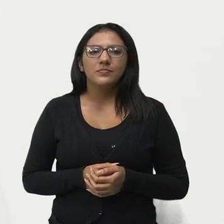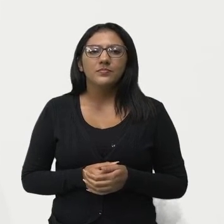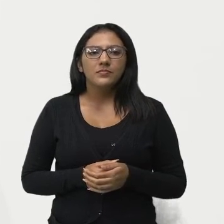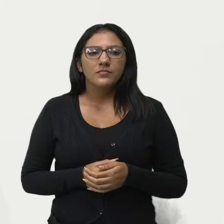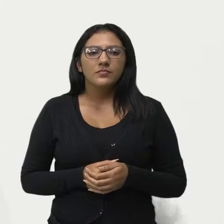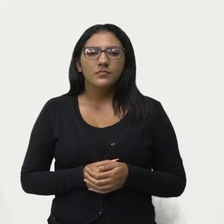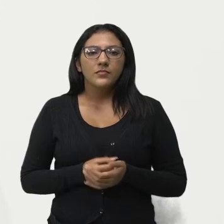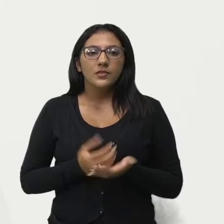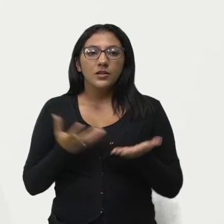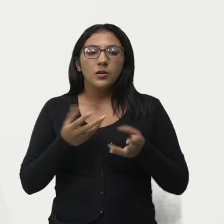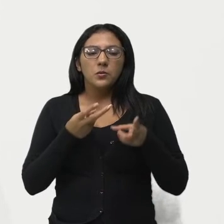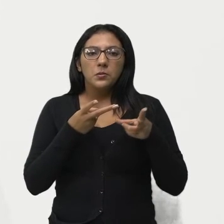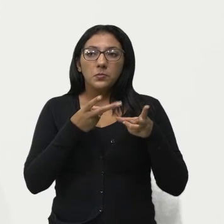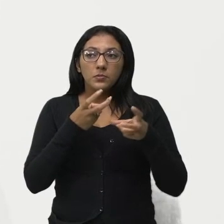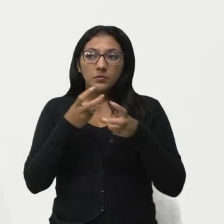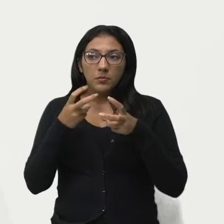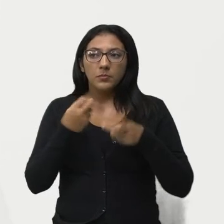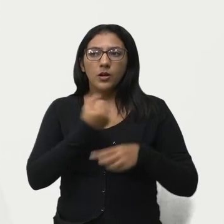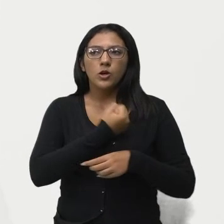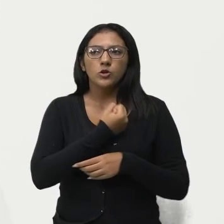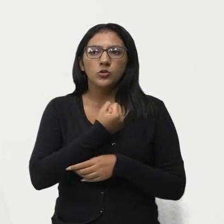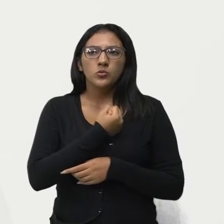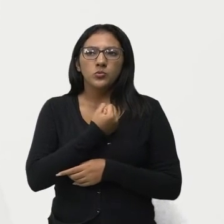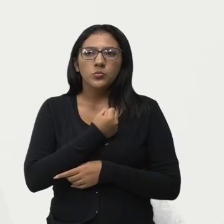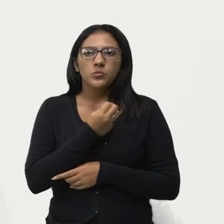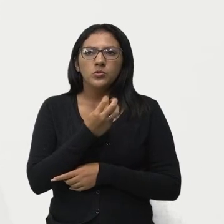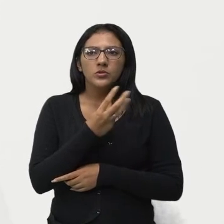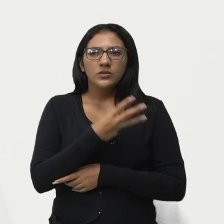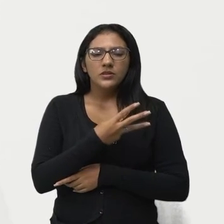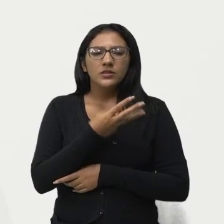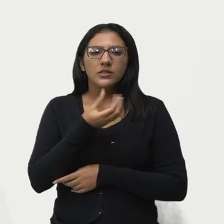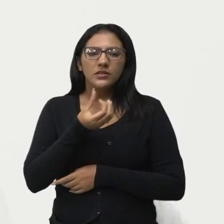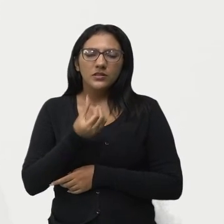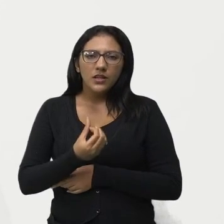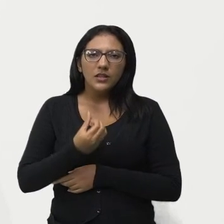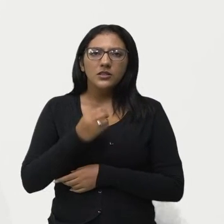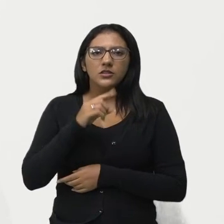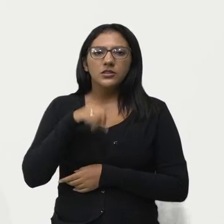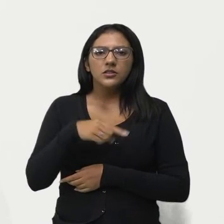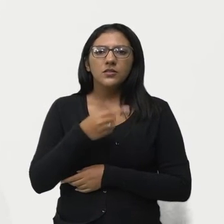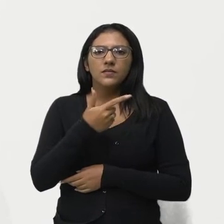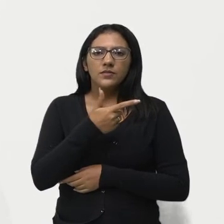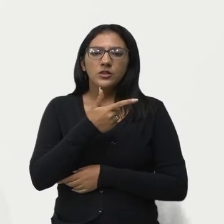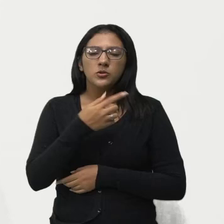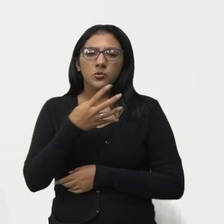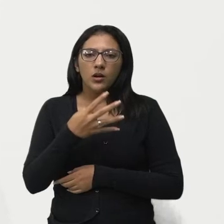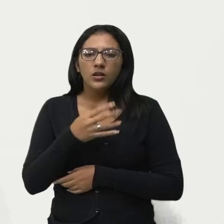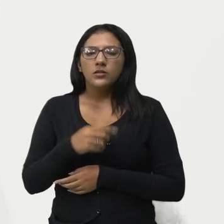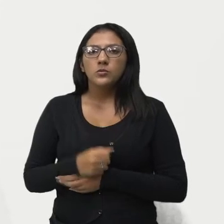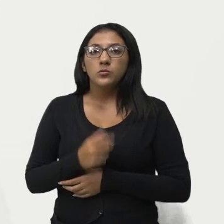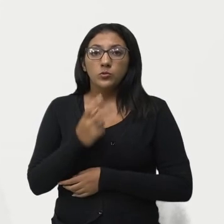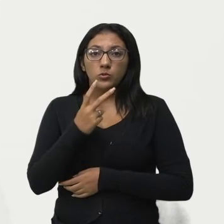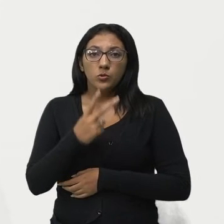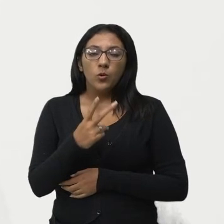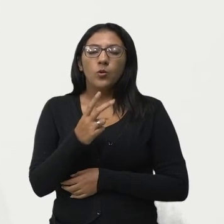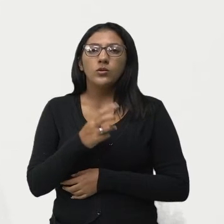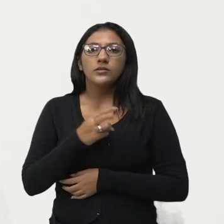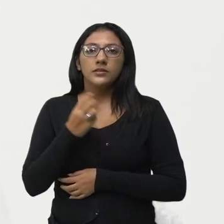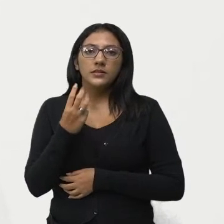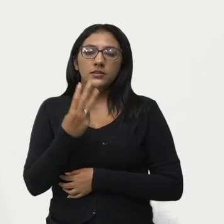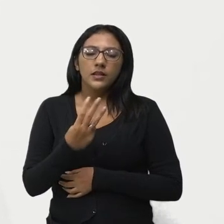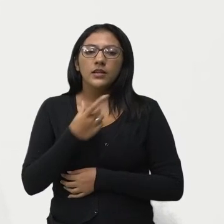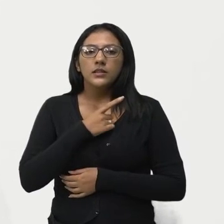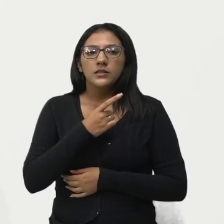Verifique se os números 36, 24, 2 e 3 são